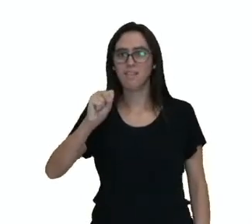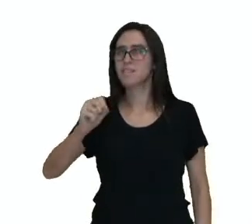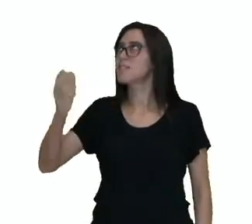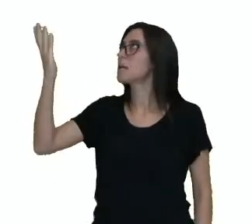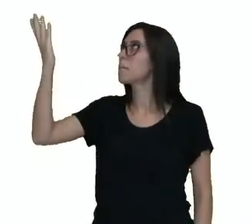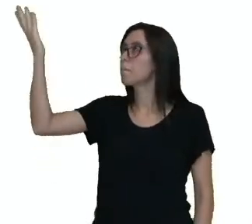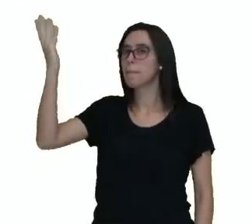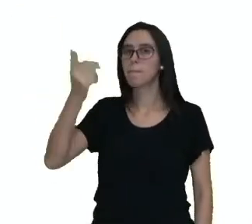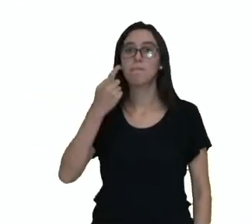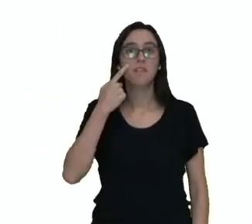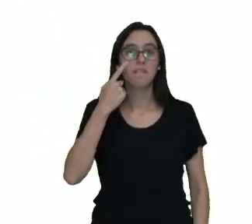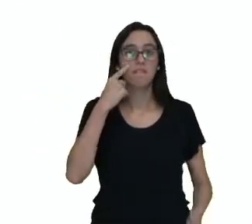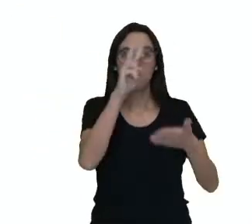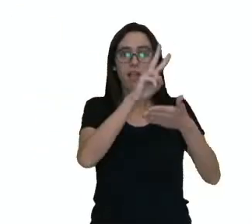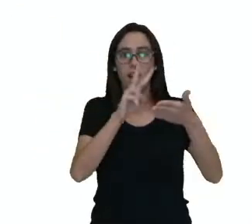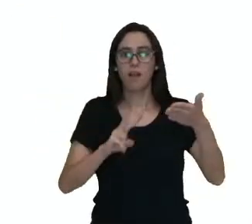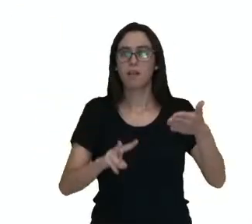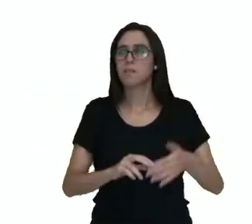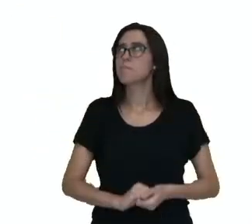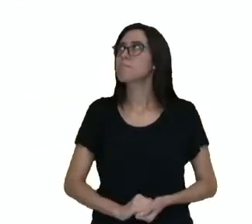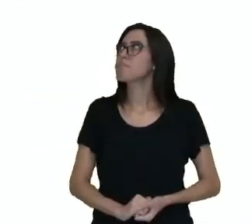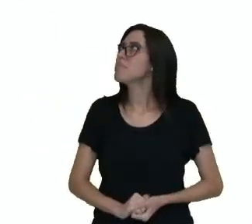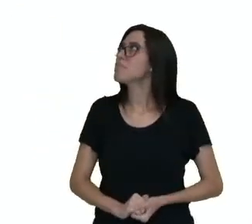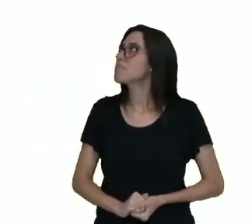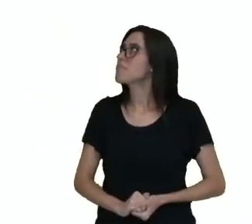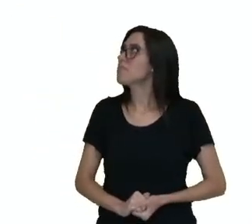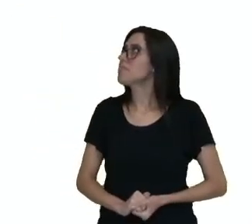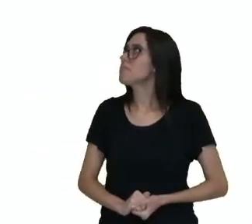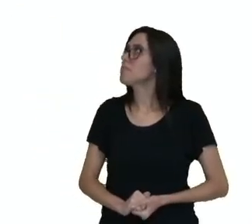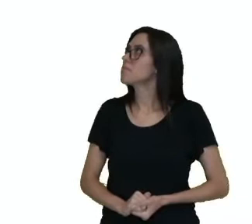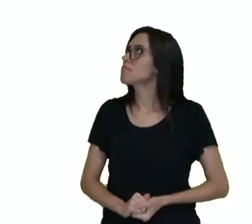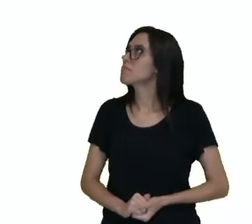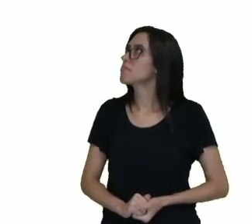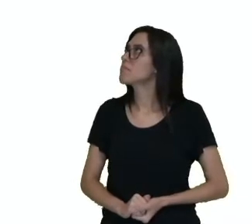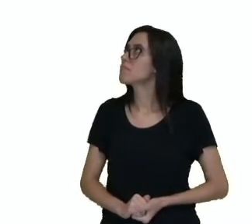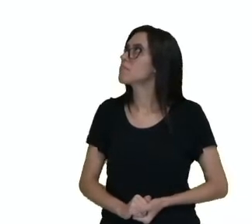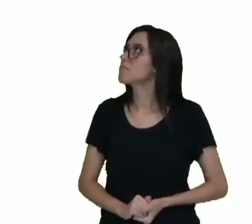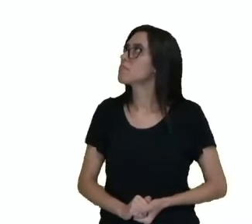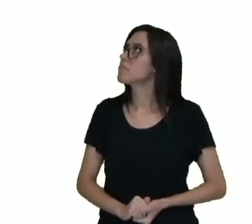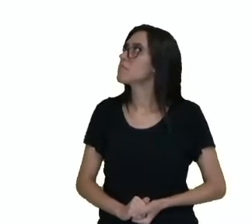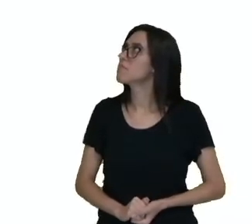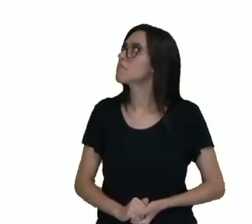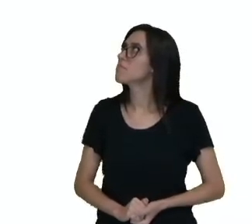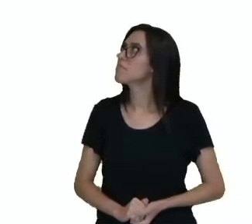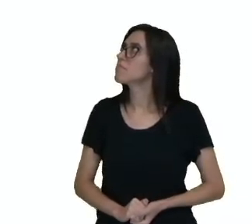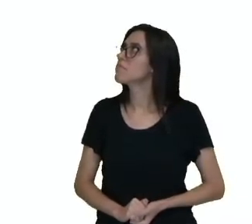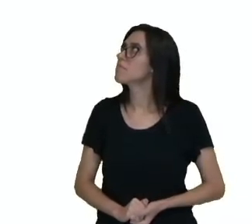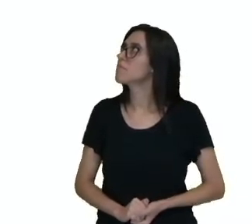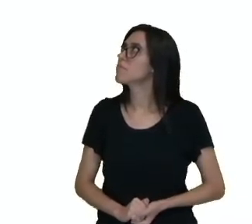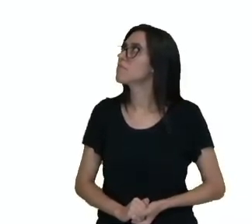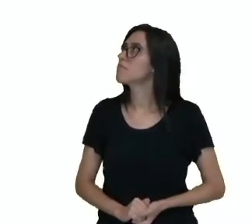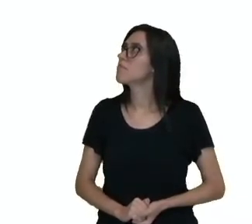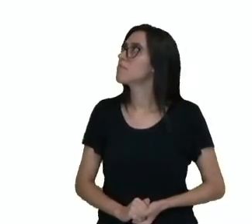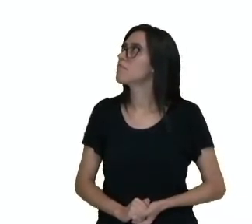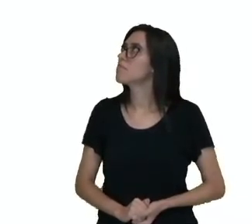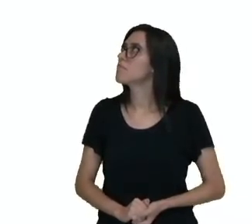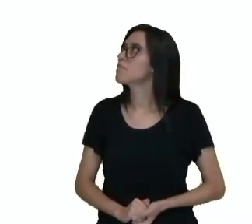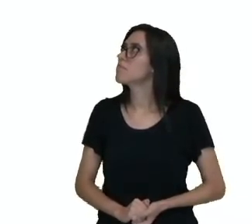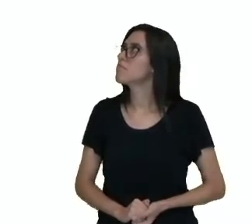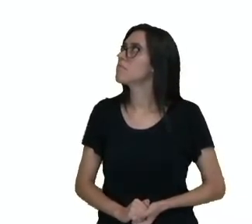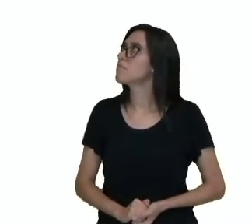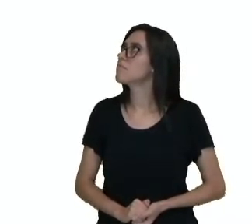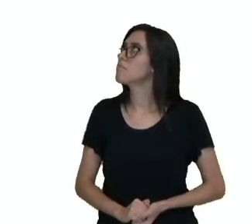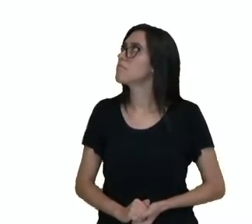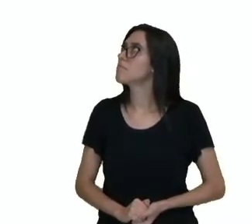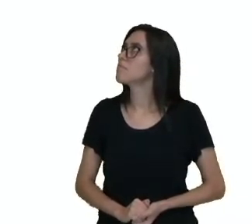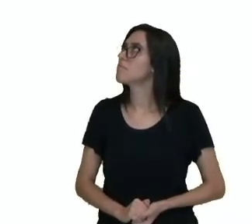acompanhe comigo a leitura. A de amapola, B de balão, C de caminho e